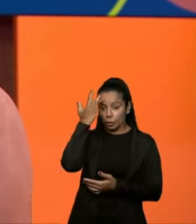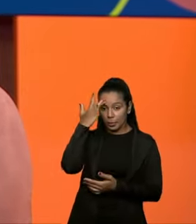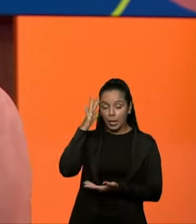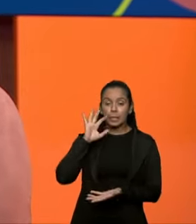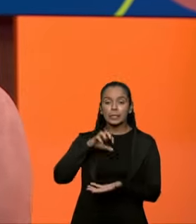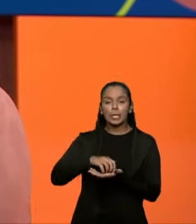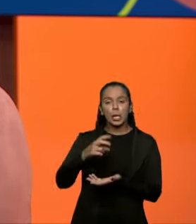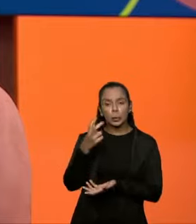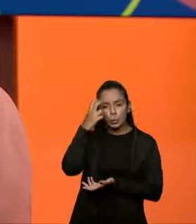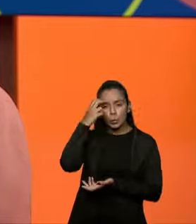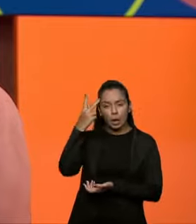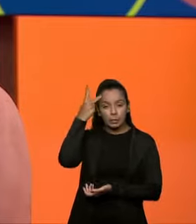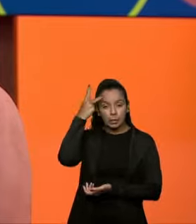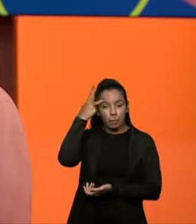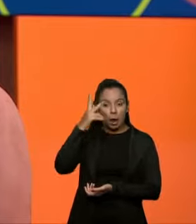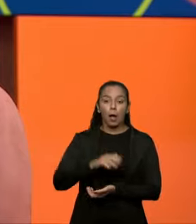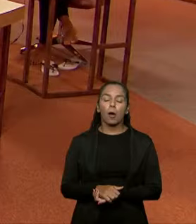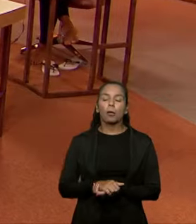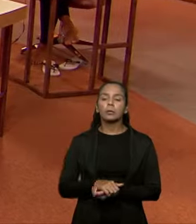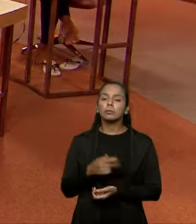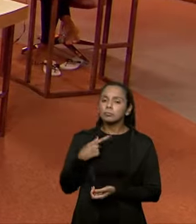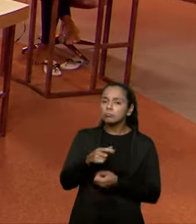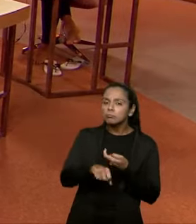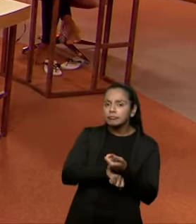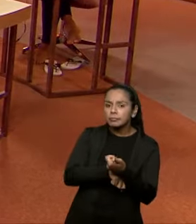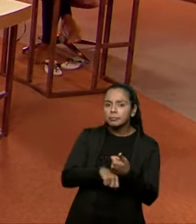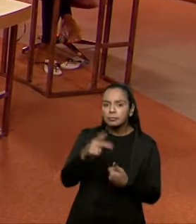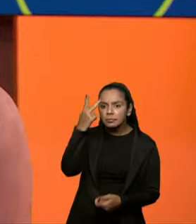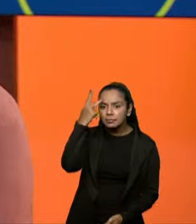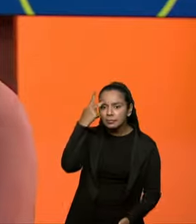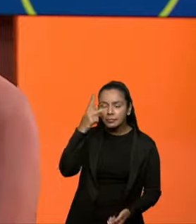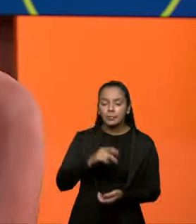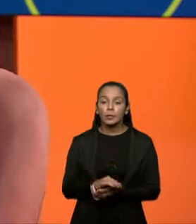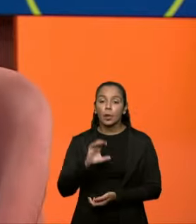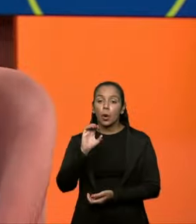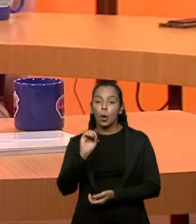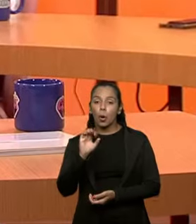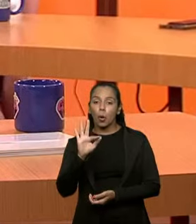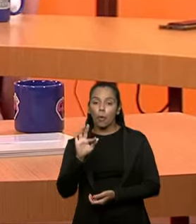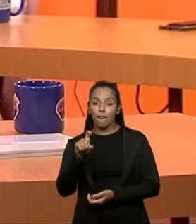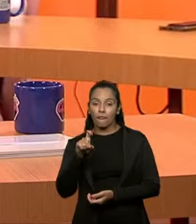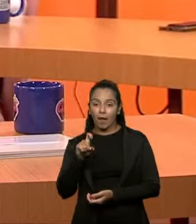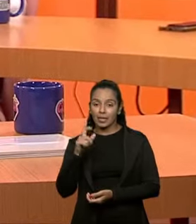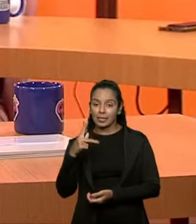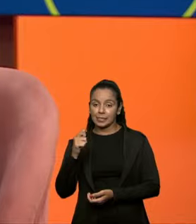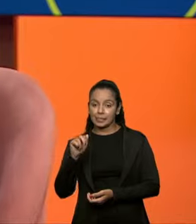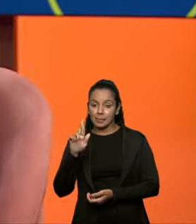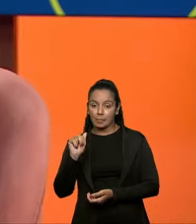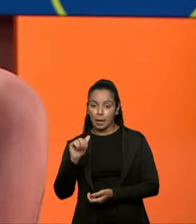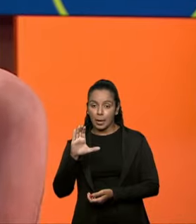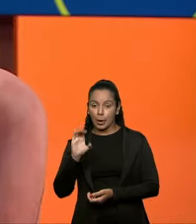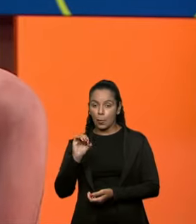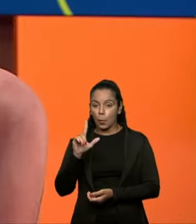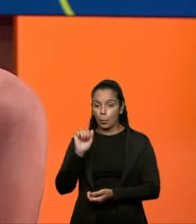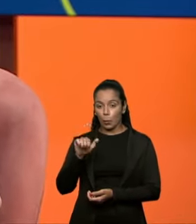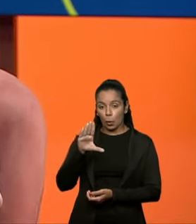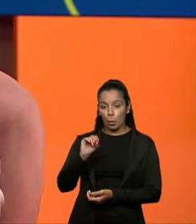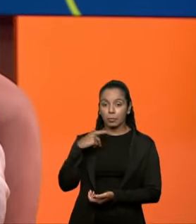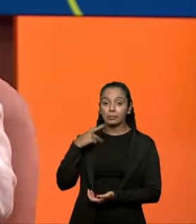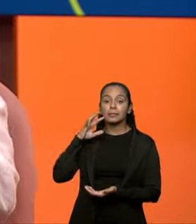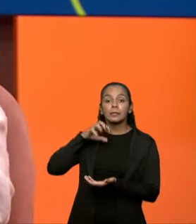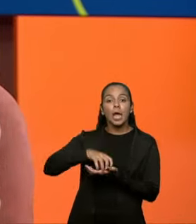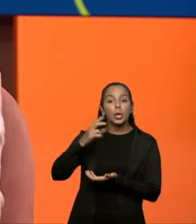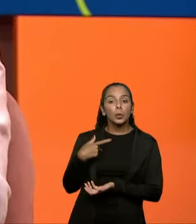Paulo. É uma coisa incrível. Então repete a dica pra São Paulo, por favor. Fax, fax pra Colombo. Colombo, de Denise Stoclo, está no Centro Cultural São